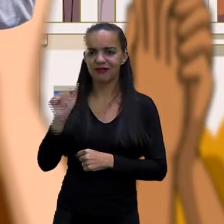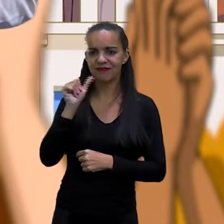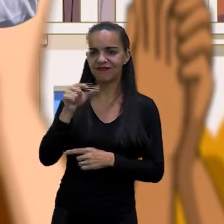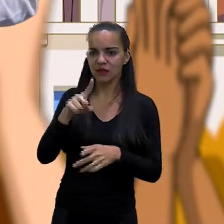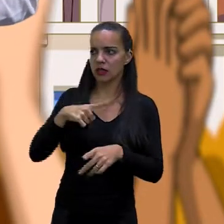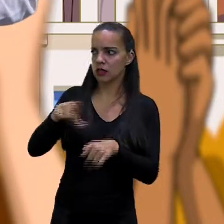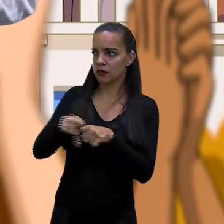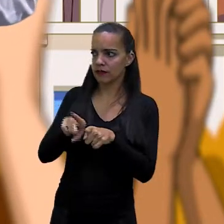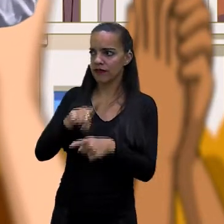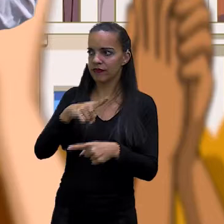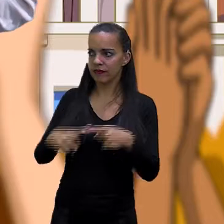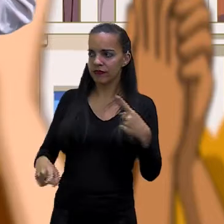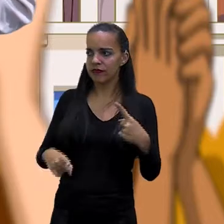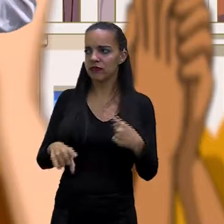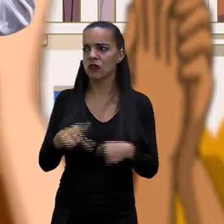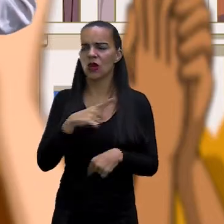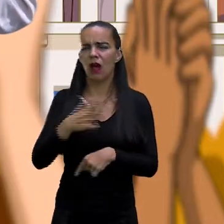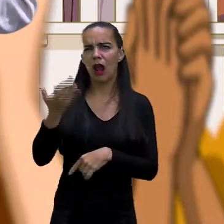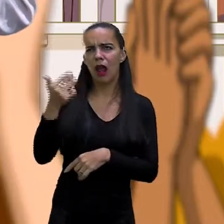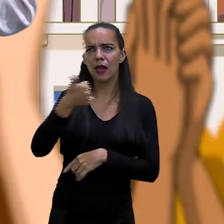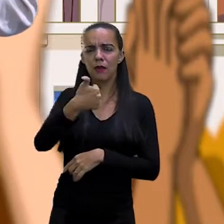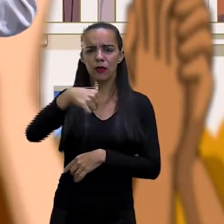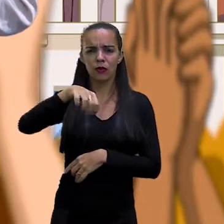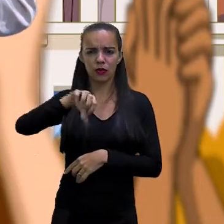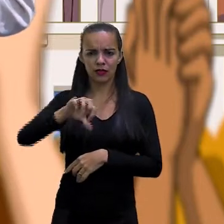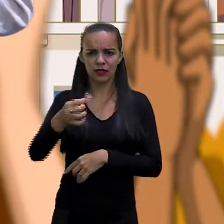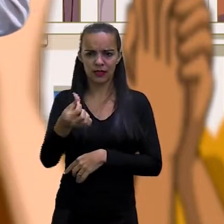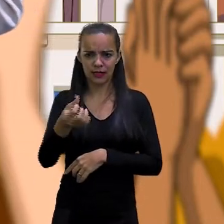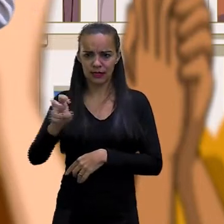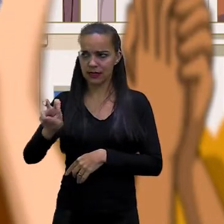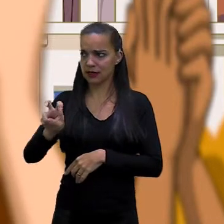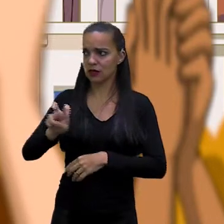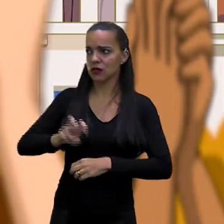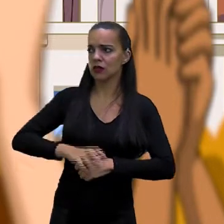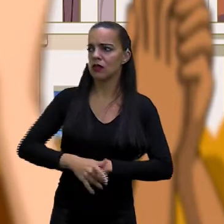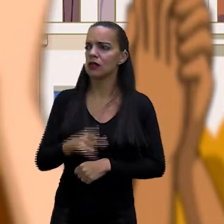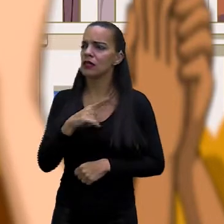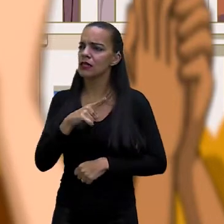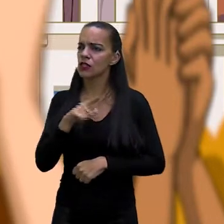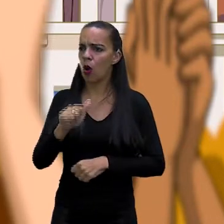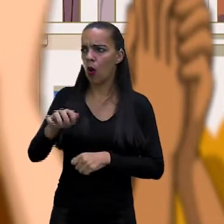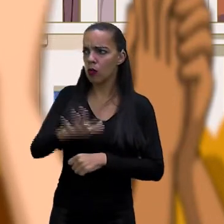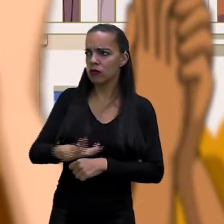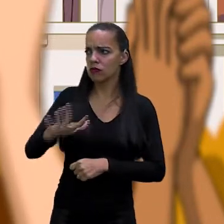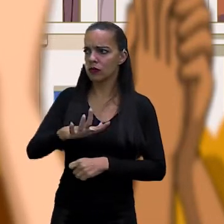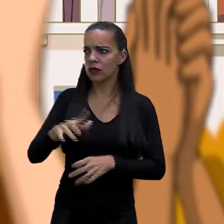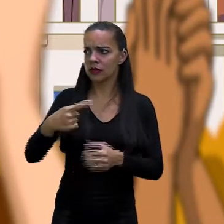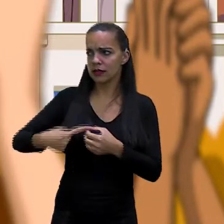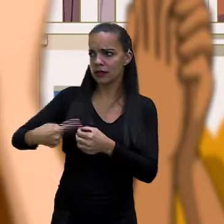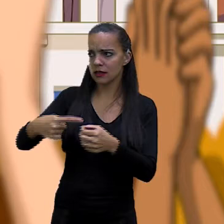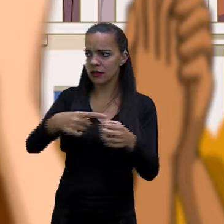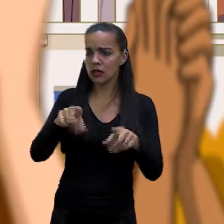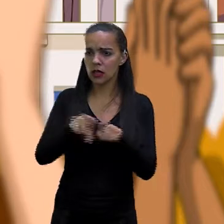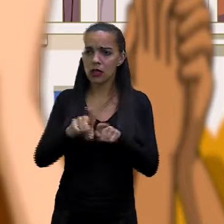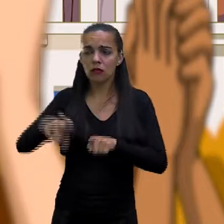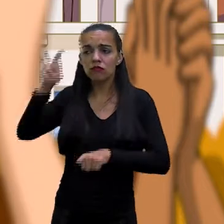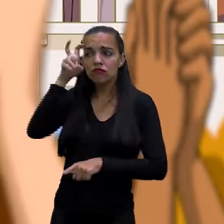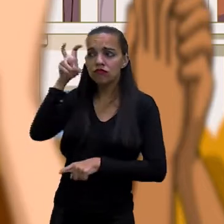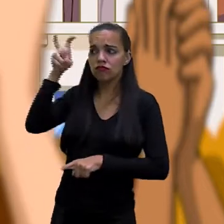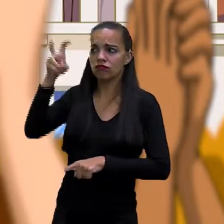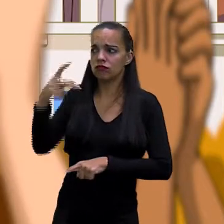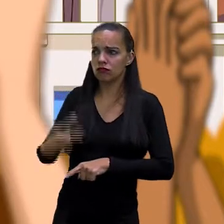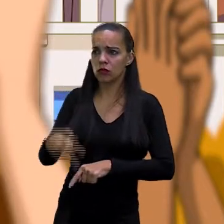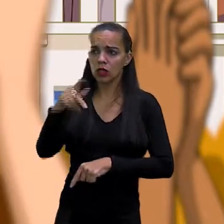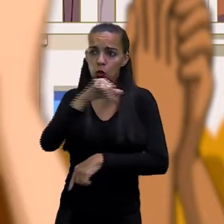no Alvará de 1785. A realização de reformas urbanas e culturais que ocorreram no